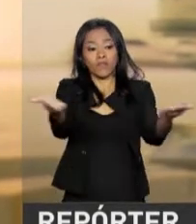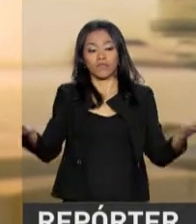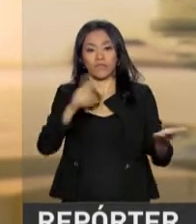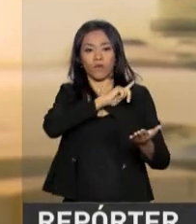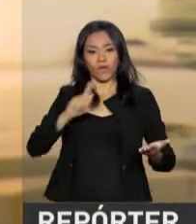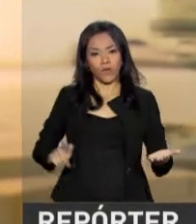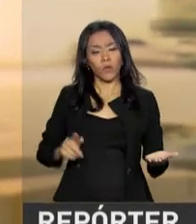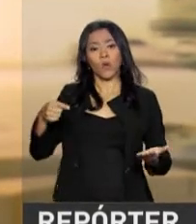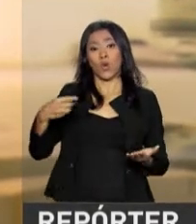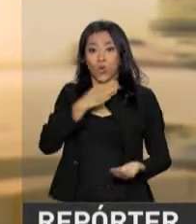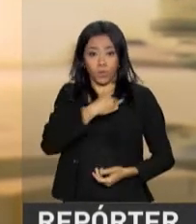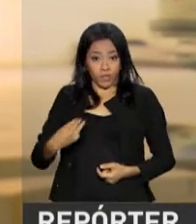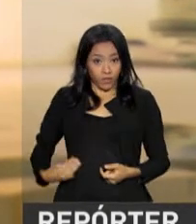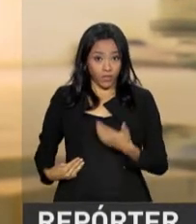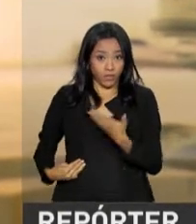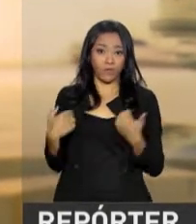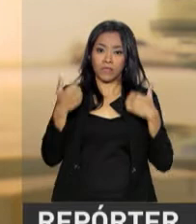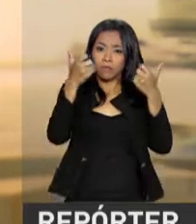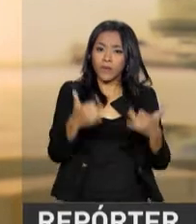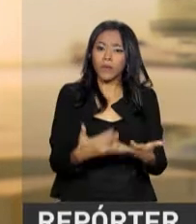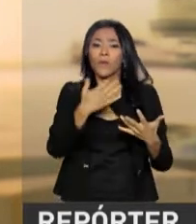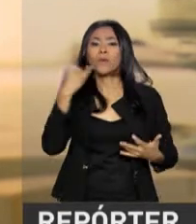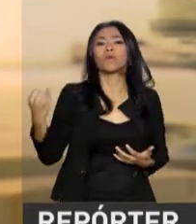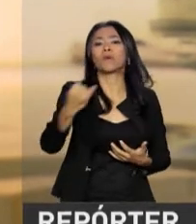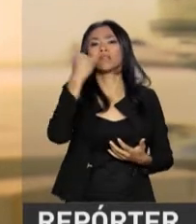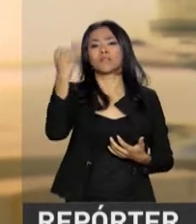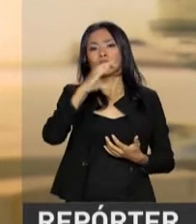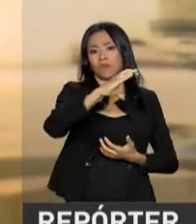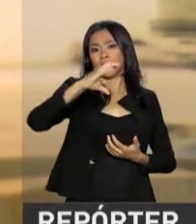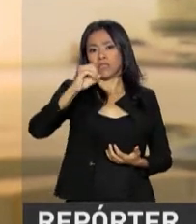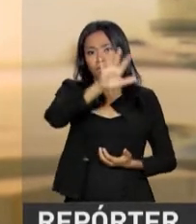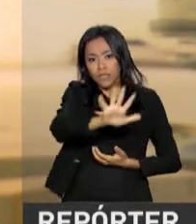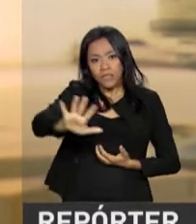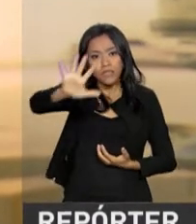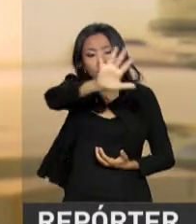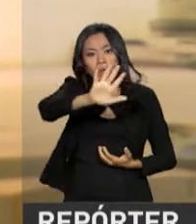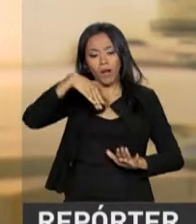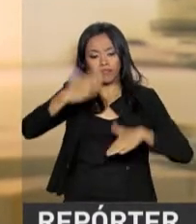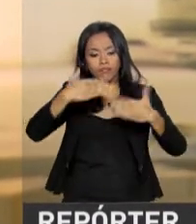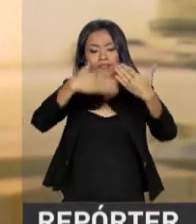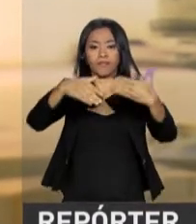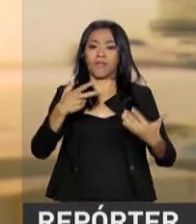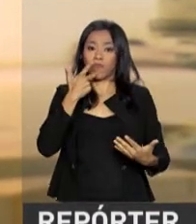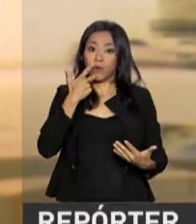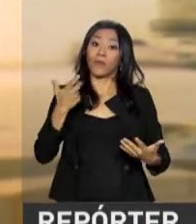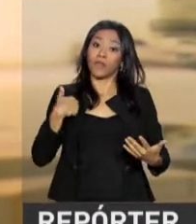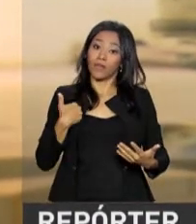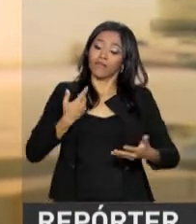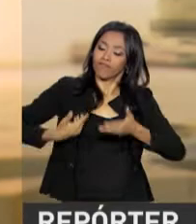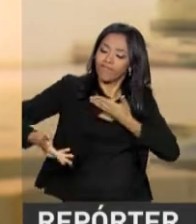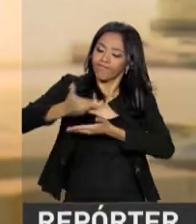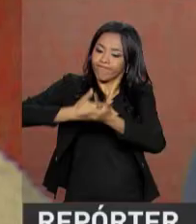Exteriores destacou a relevância da região central para o desenvolvimento do país e disse que a diplomacia brasileira está